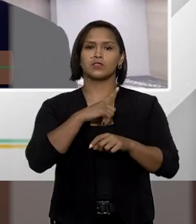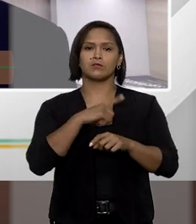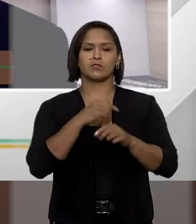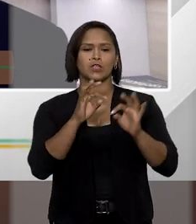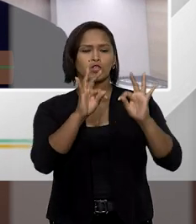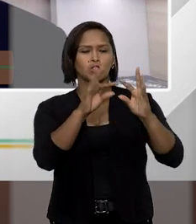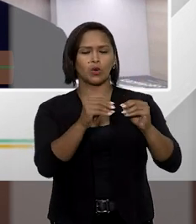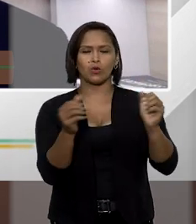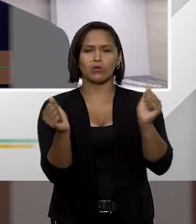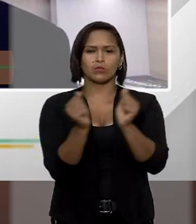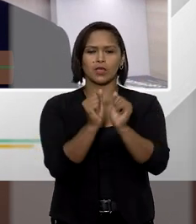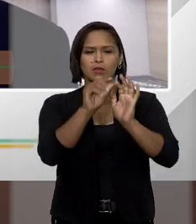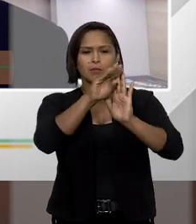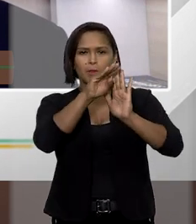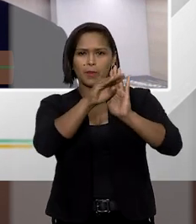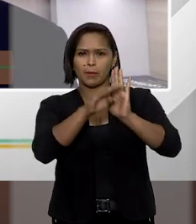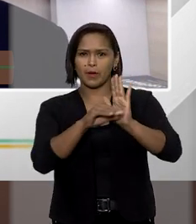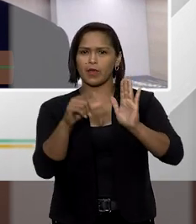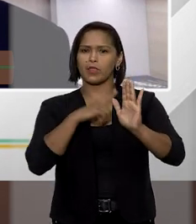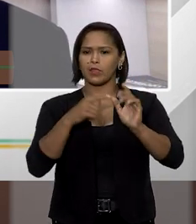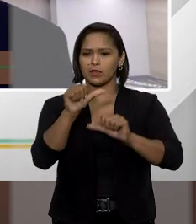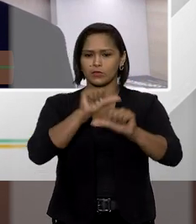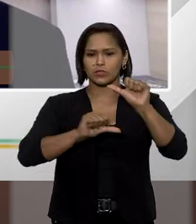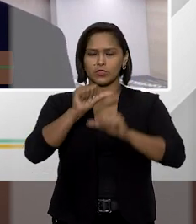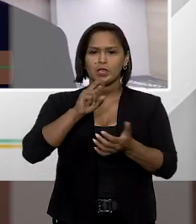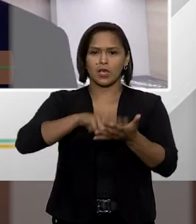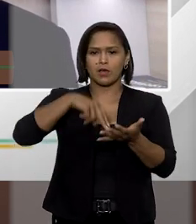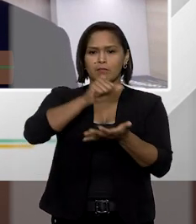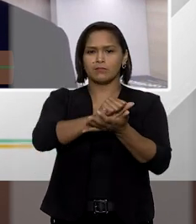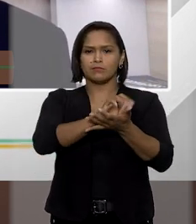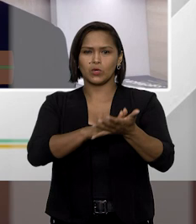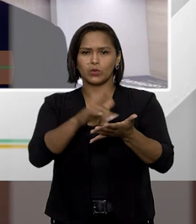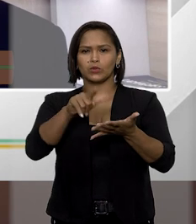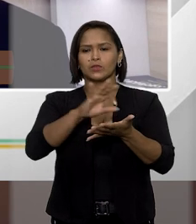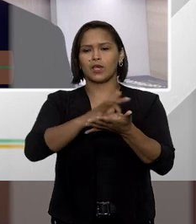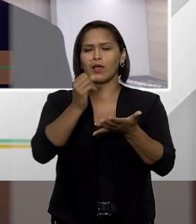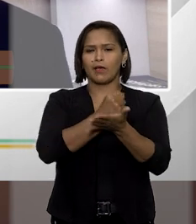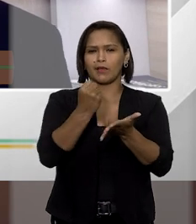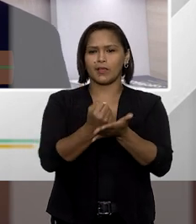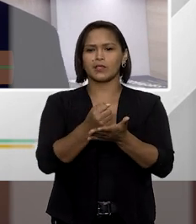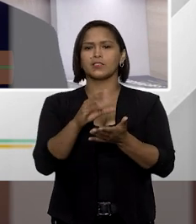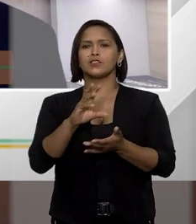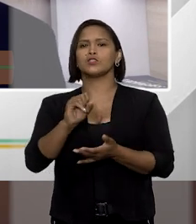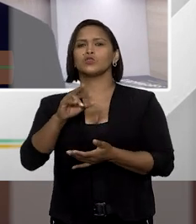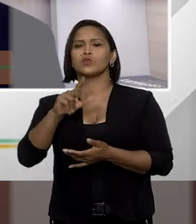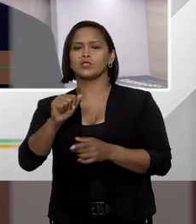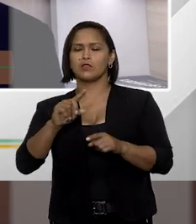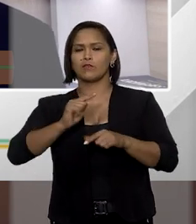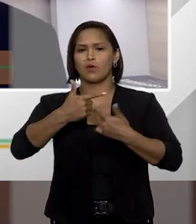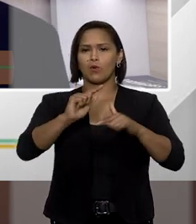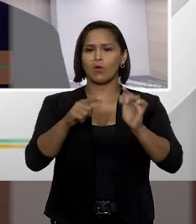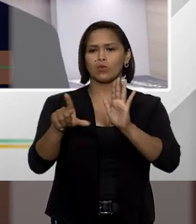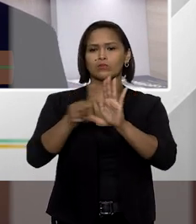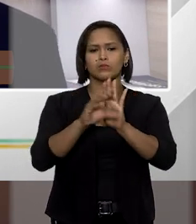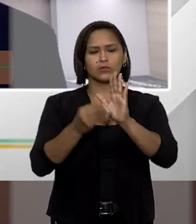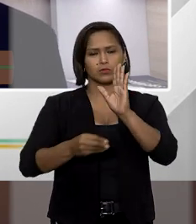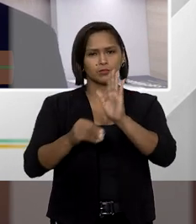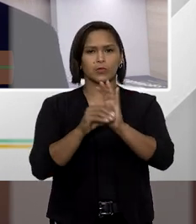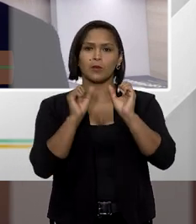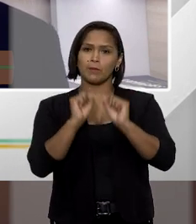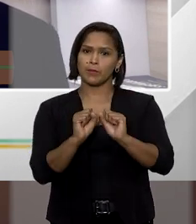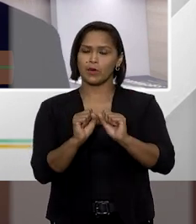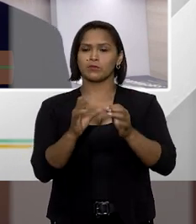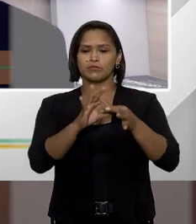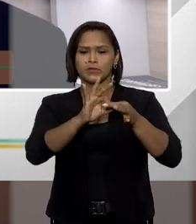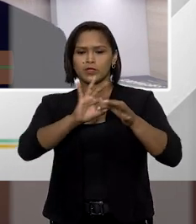lá toda a procedimentalização que gera multa, inserção em cadastros e no campo civil outras sanções que podem repercutir,